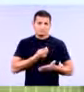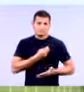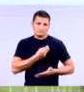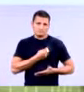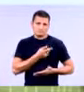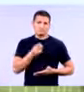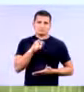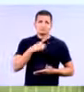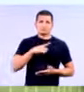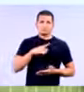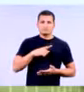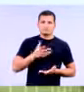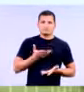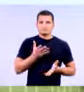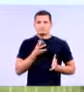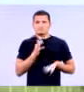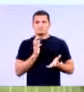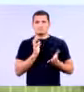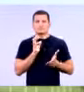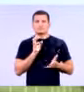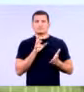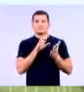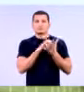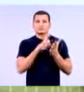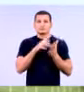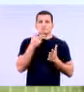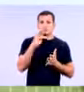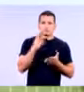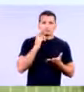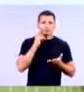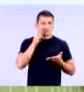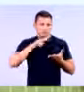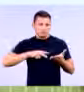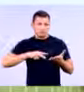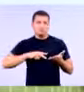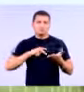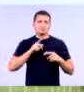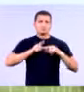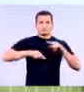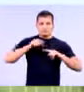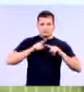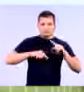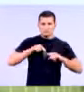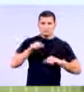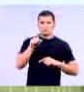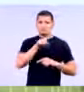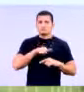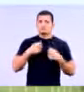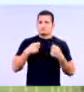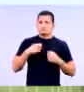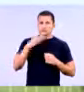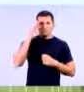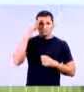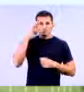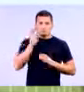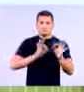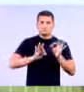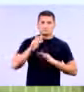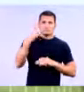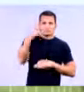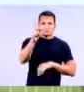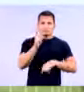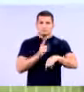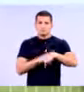se comportar de alguma forma, né, para ler o material extra. Então você deve principalmente pensar em organizar o seu